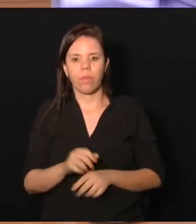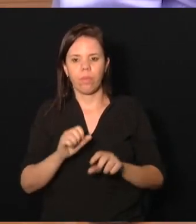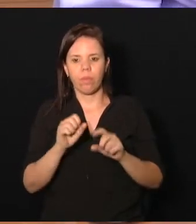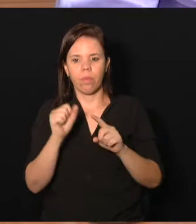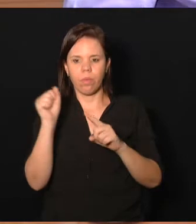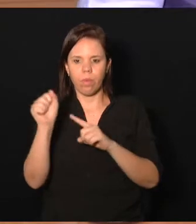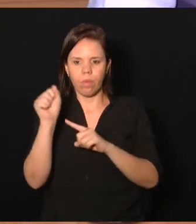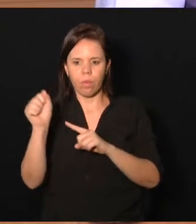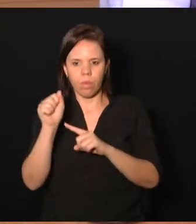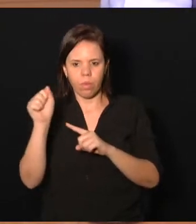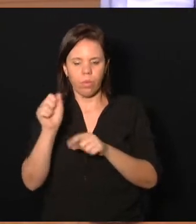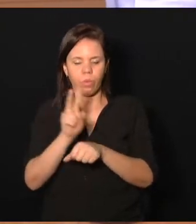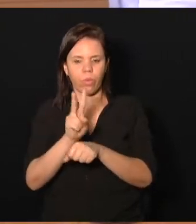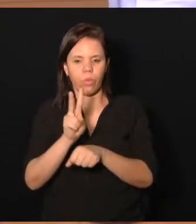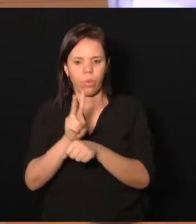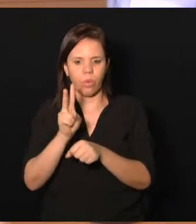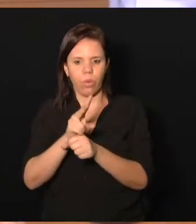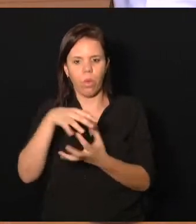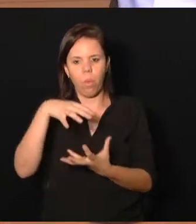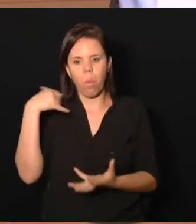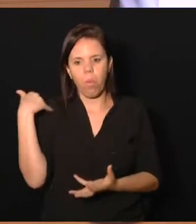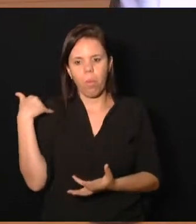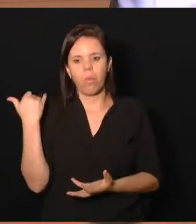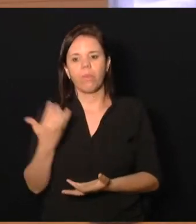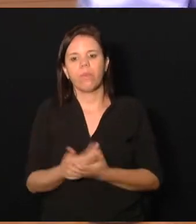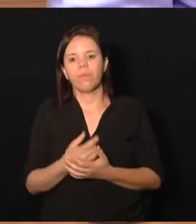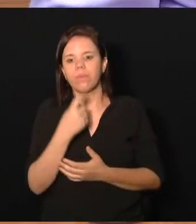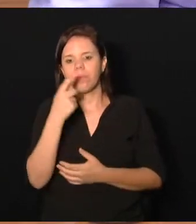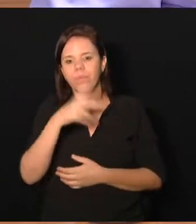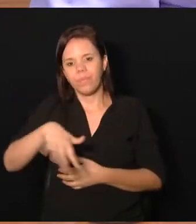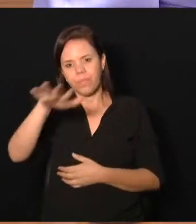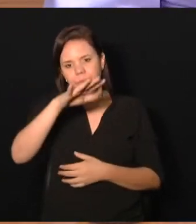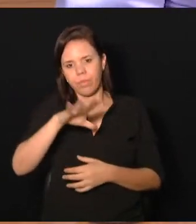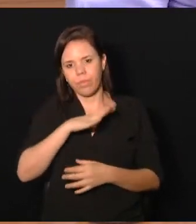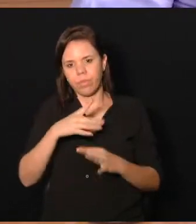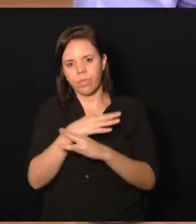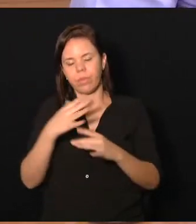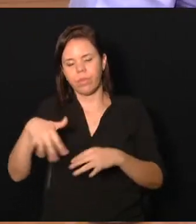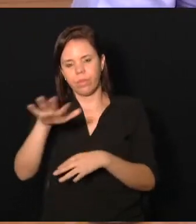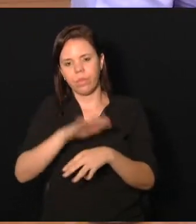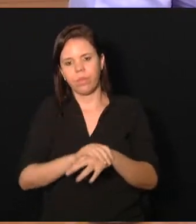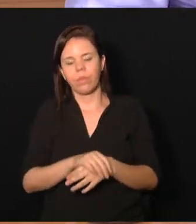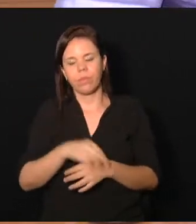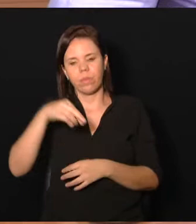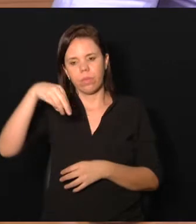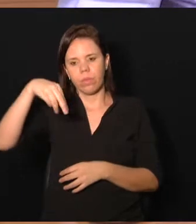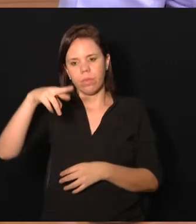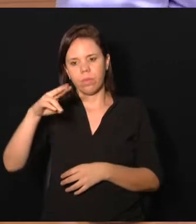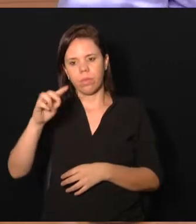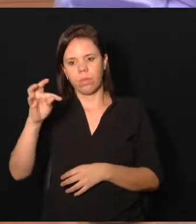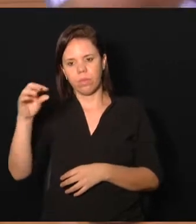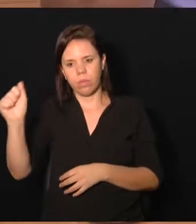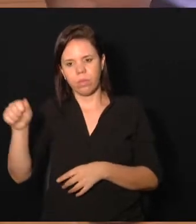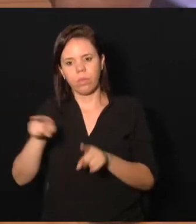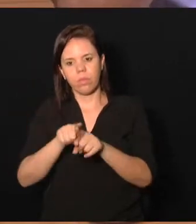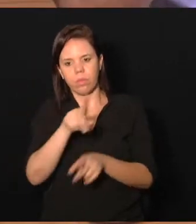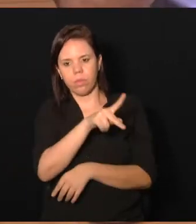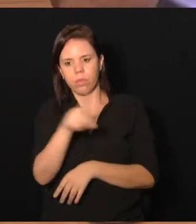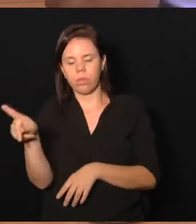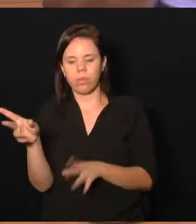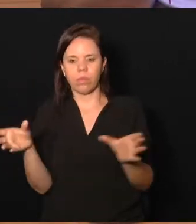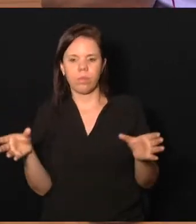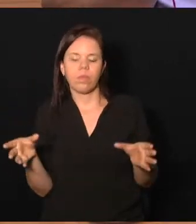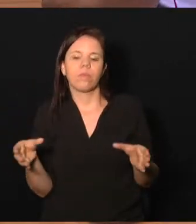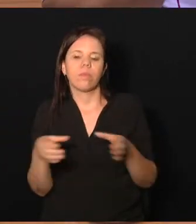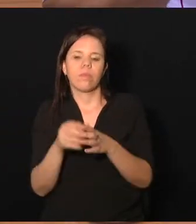de Cuidadores de Idosos de Campinas e Região, Marta Fontinelli, presidente da Associação de Cuidadores das